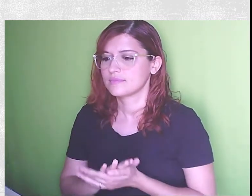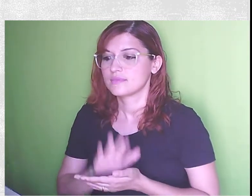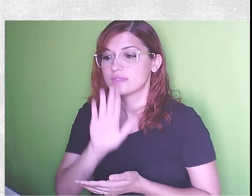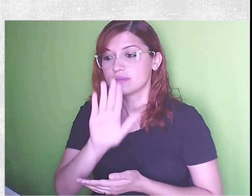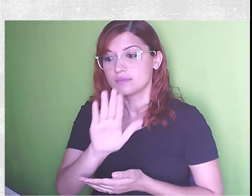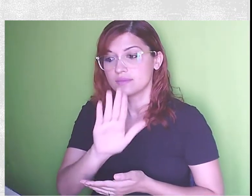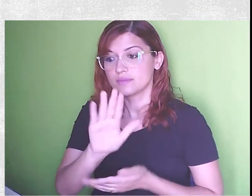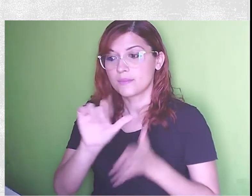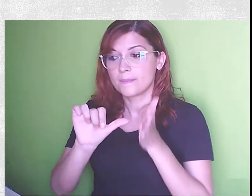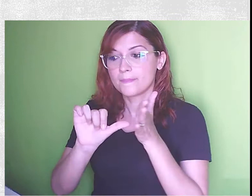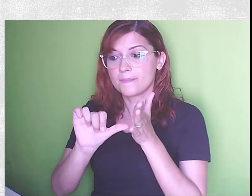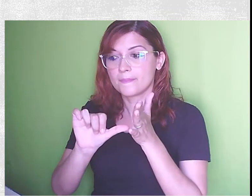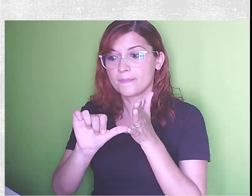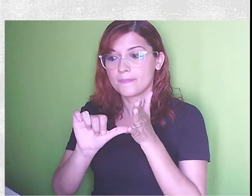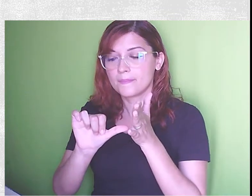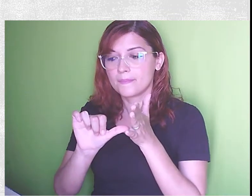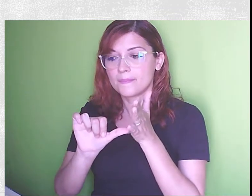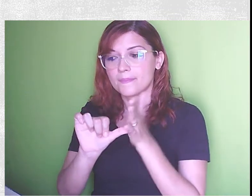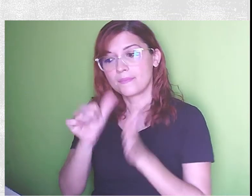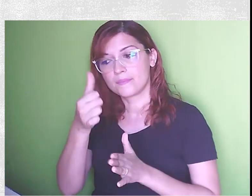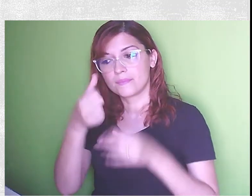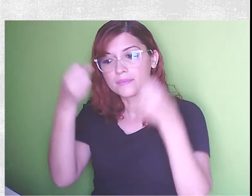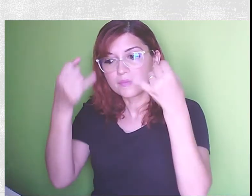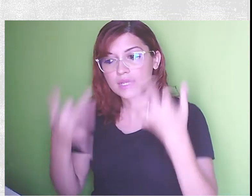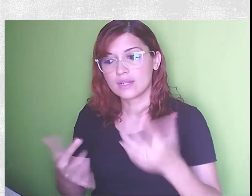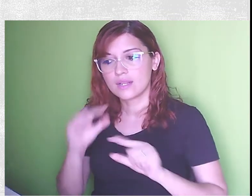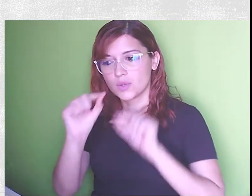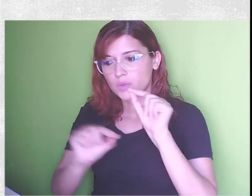Vamos ver um pouco sobre o governo de Marechal Deodoro.